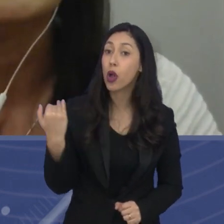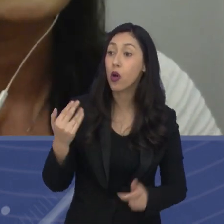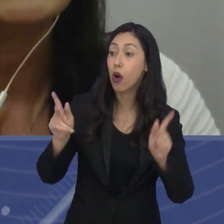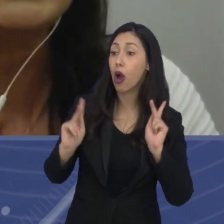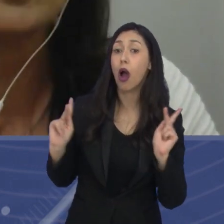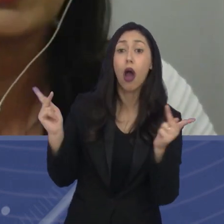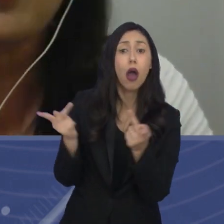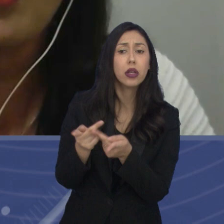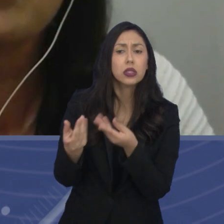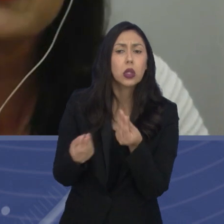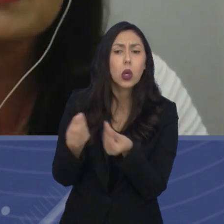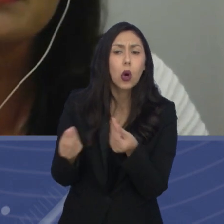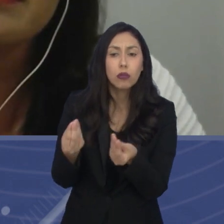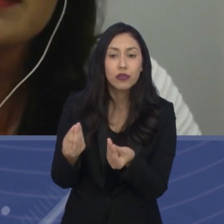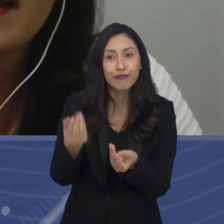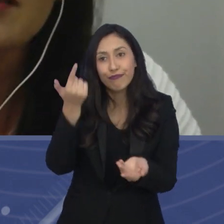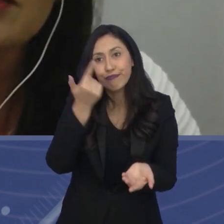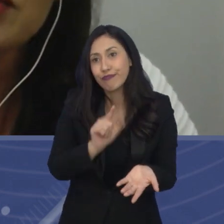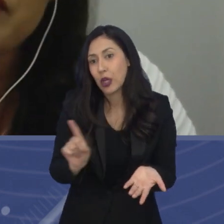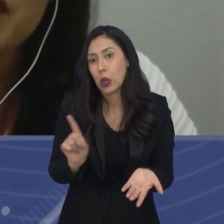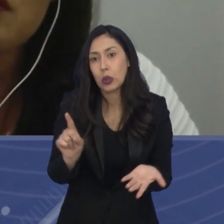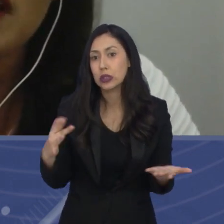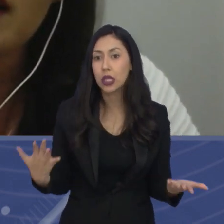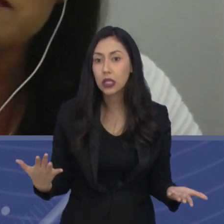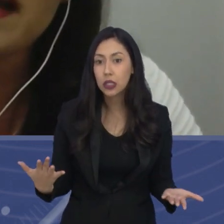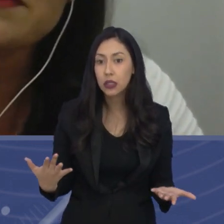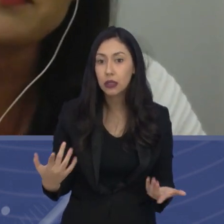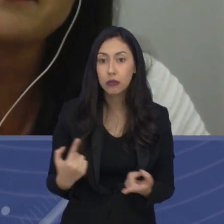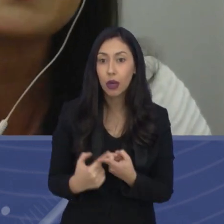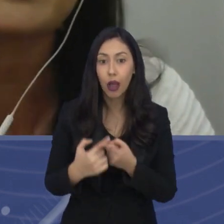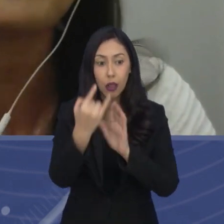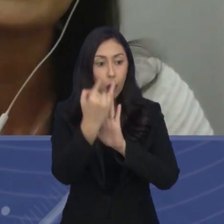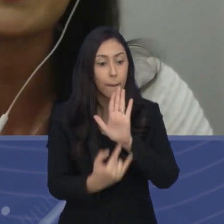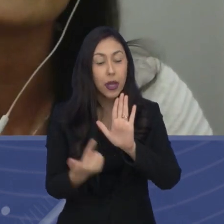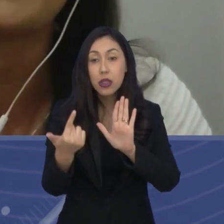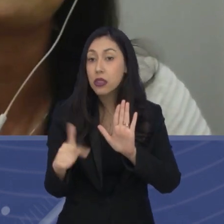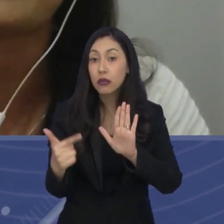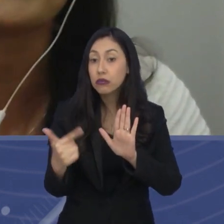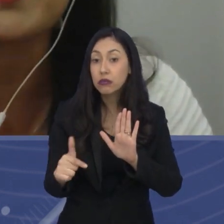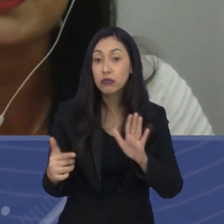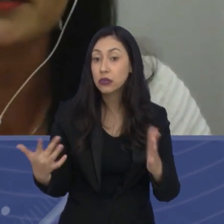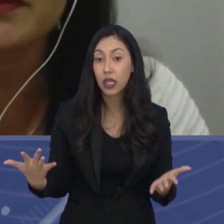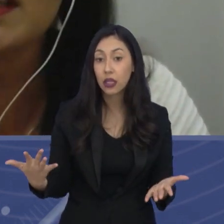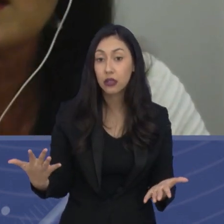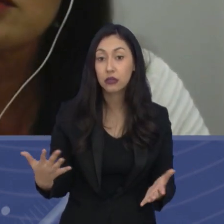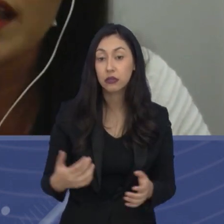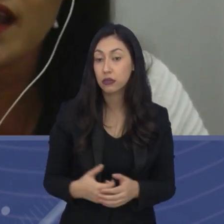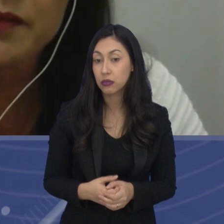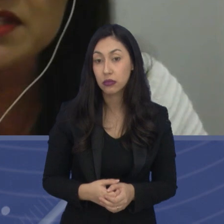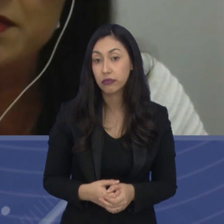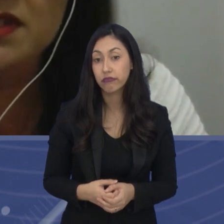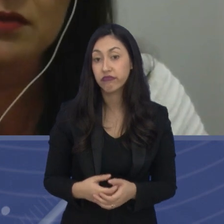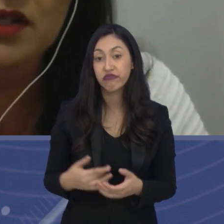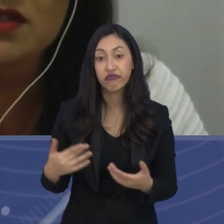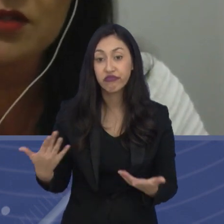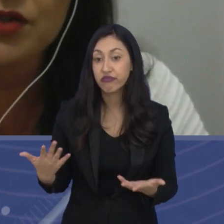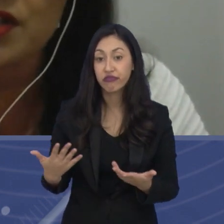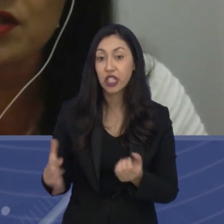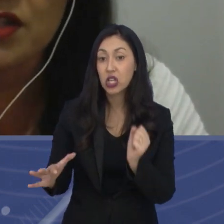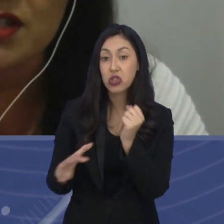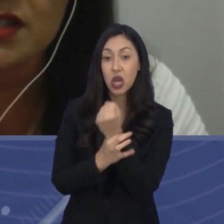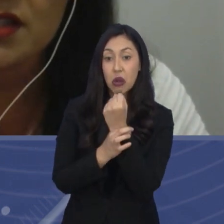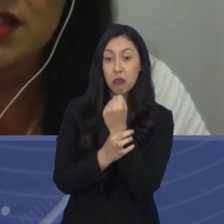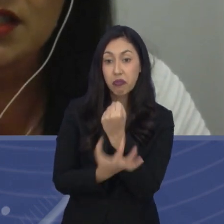terreno. Não tem como fazer o inventário do imóvel irregular. No máximo, você vai fazer o inventário da posse, que não tem a mesma